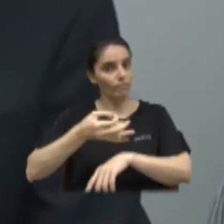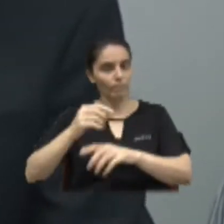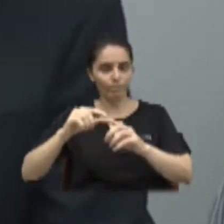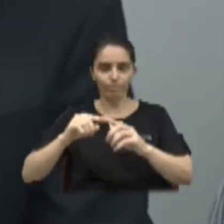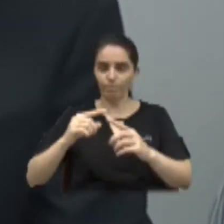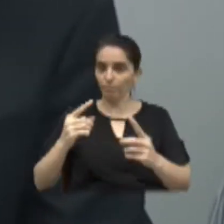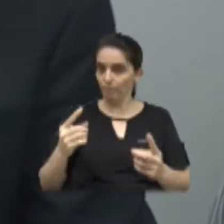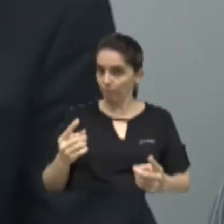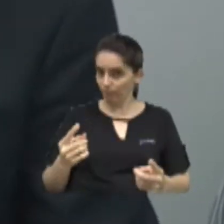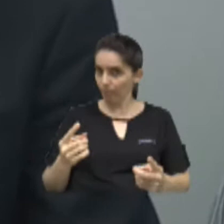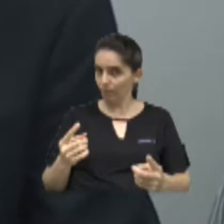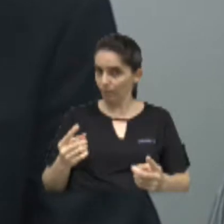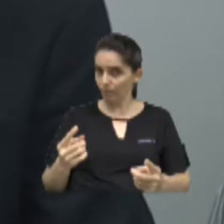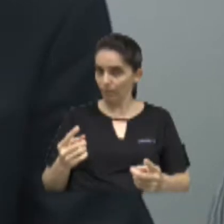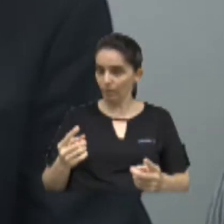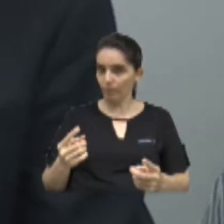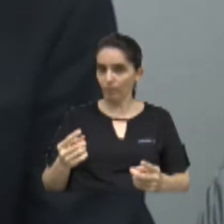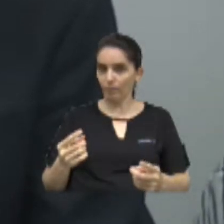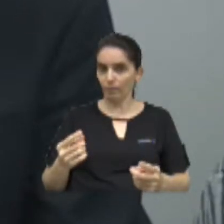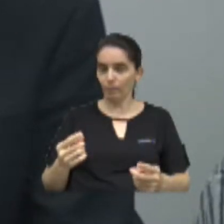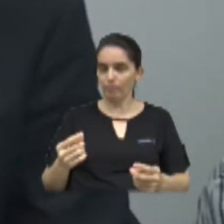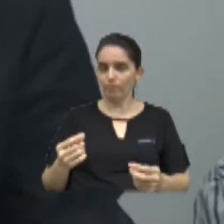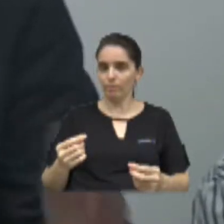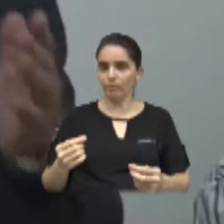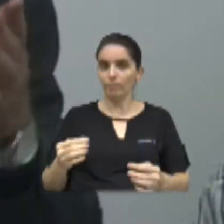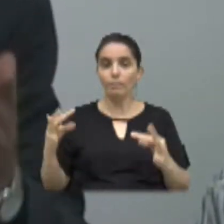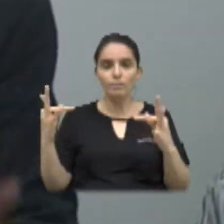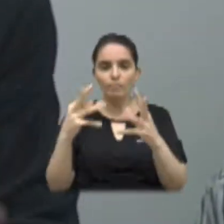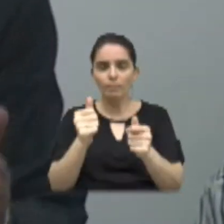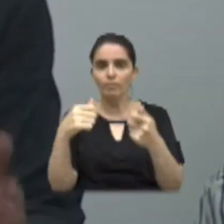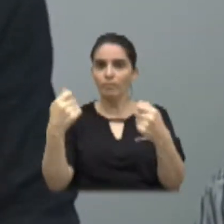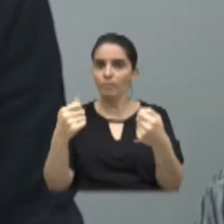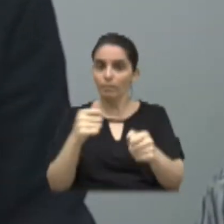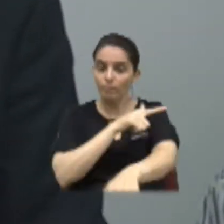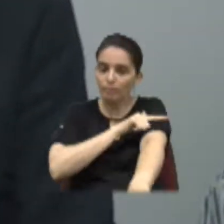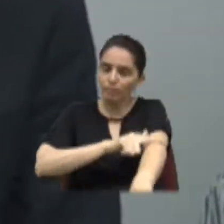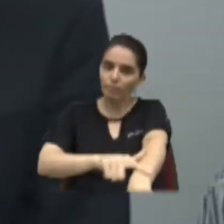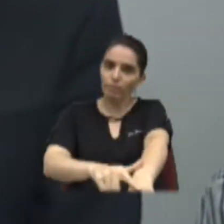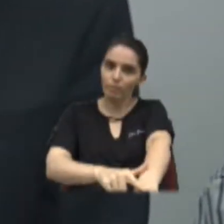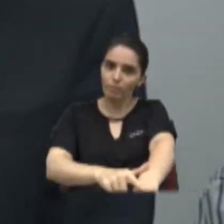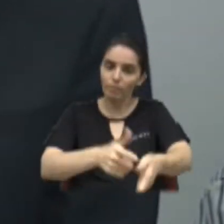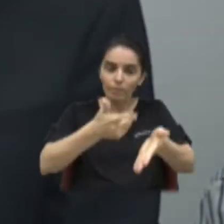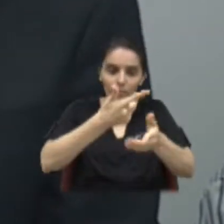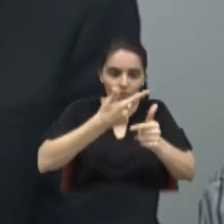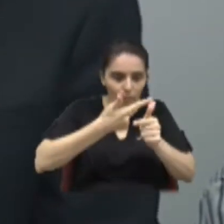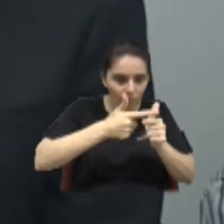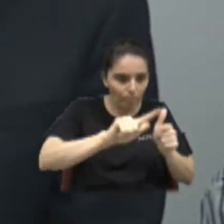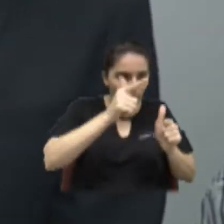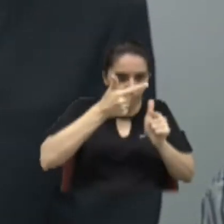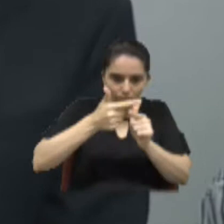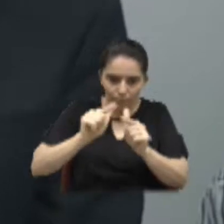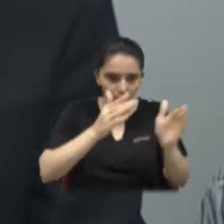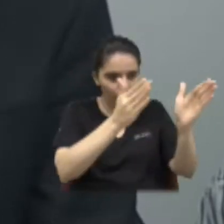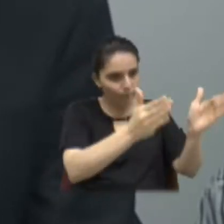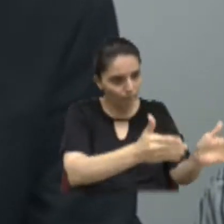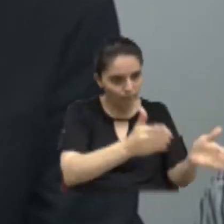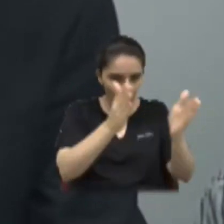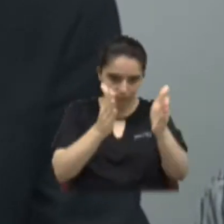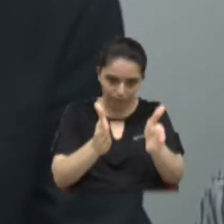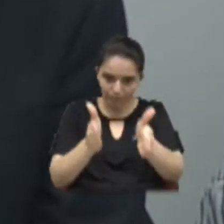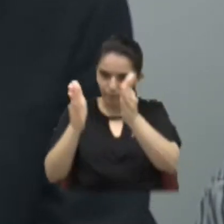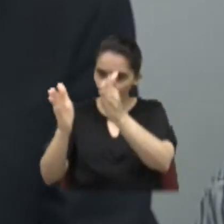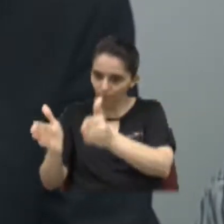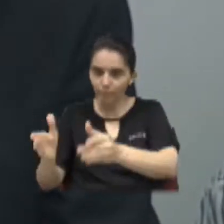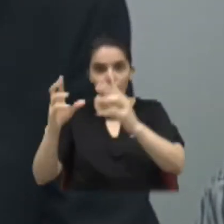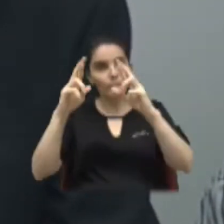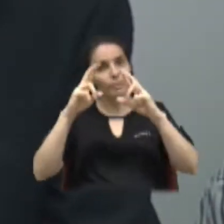de nós sermos educados em separar o lixo certinho, dá a entender às pessoas que elas têm que